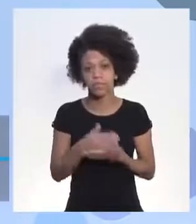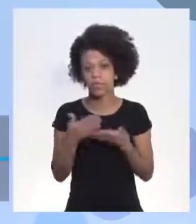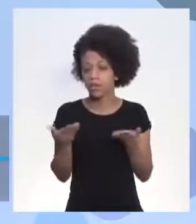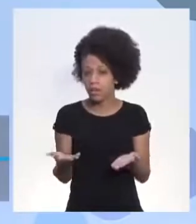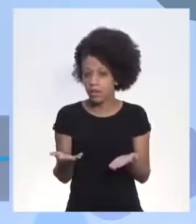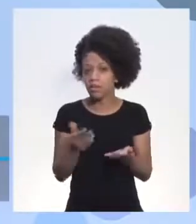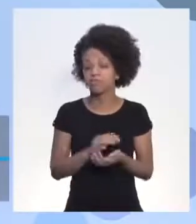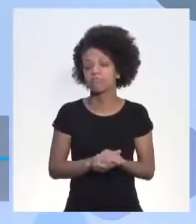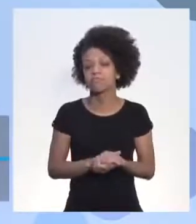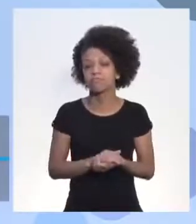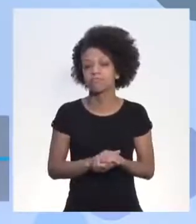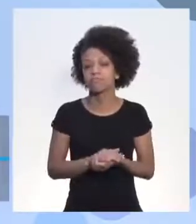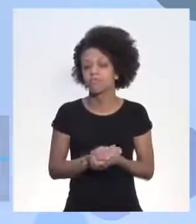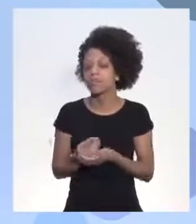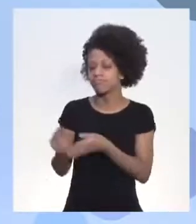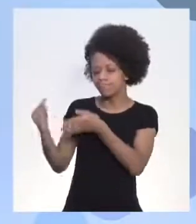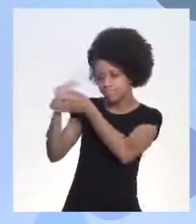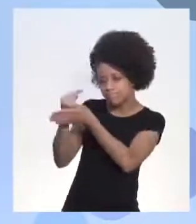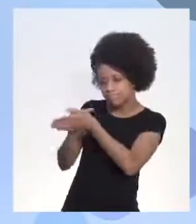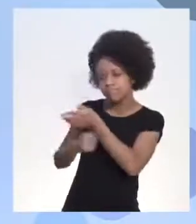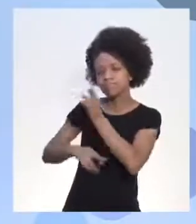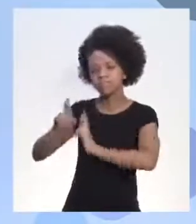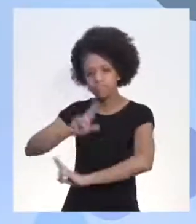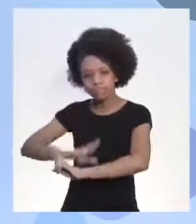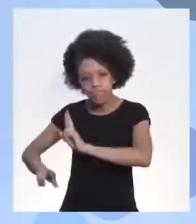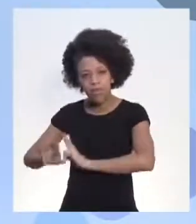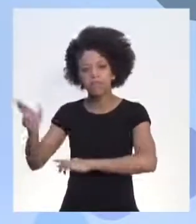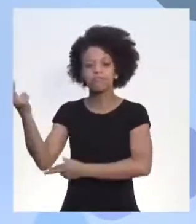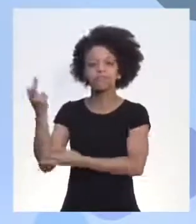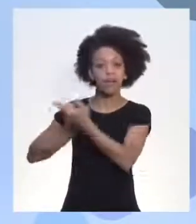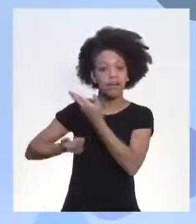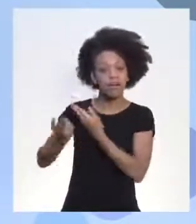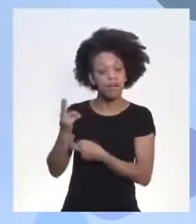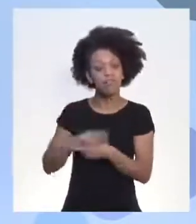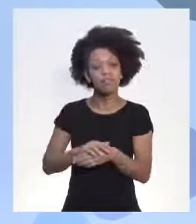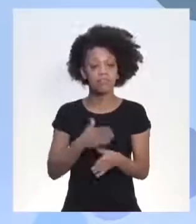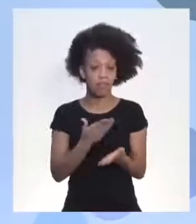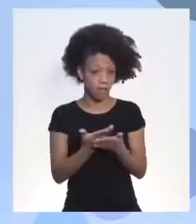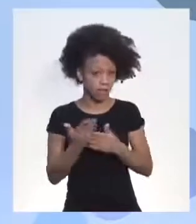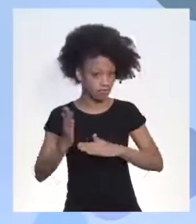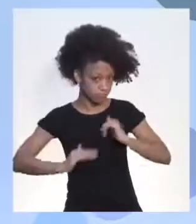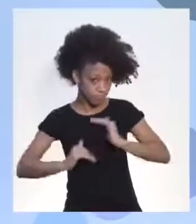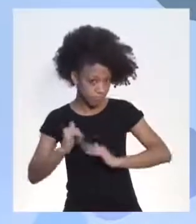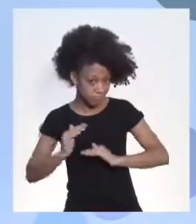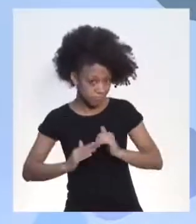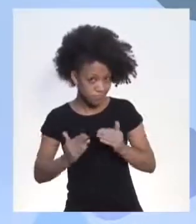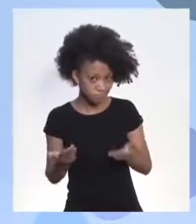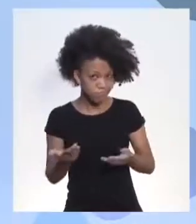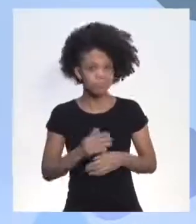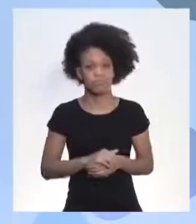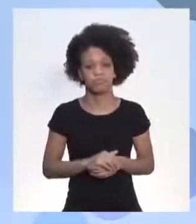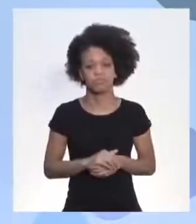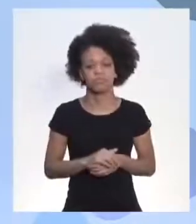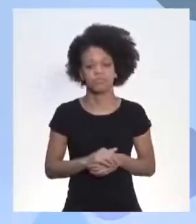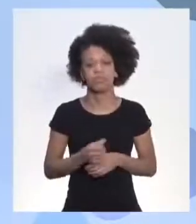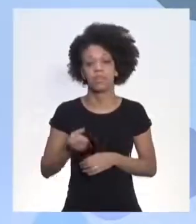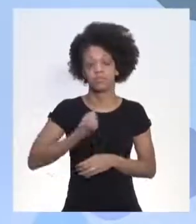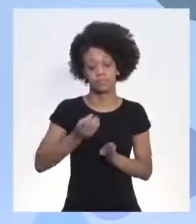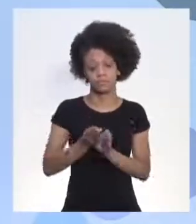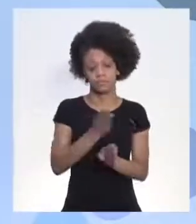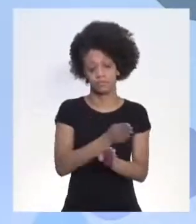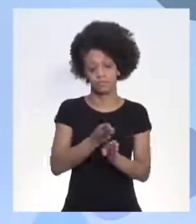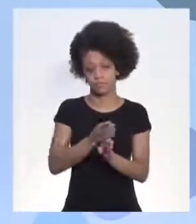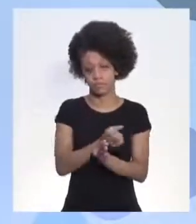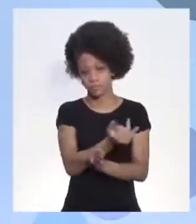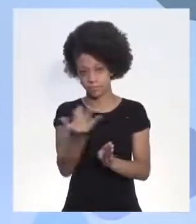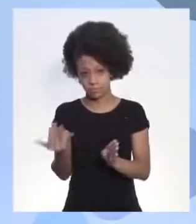as perguntas, os questionamentos, né, as dúvidas de vocês nessa aula um tanto quanto prática, né, Jonas? Vamos falar de números inteiros, mas de uma